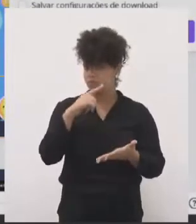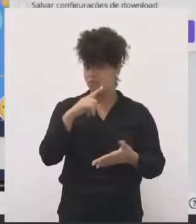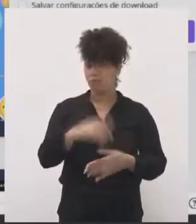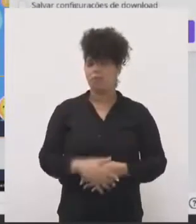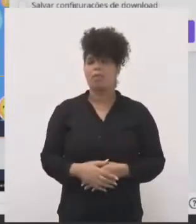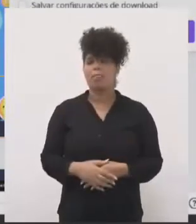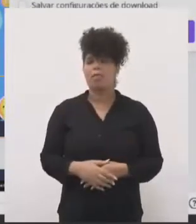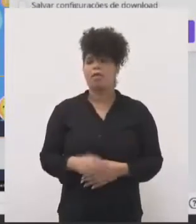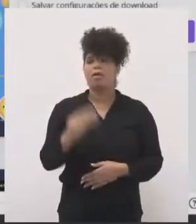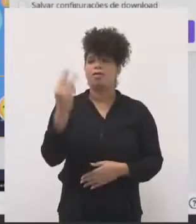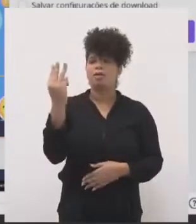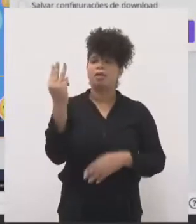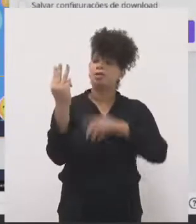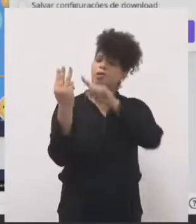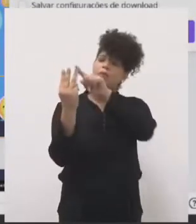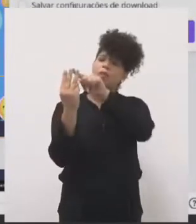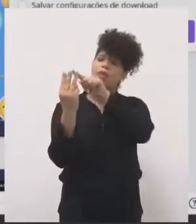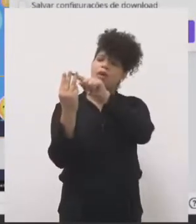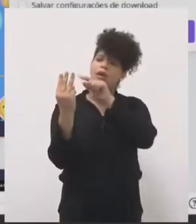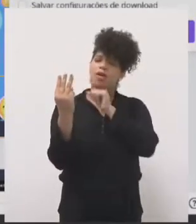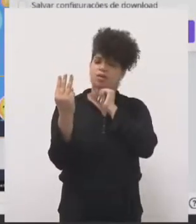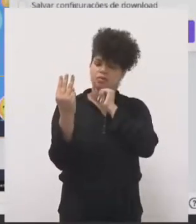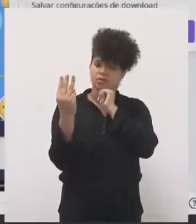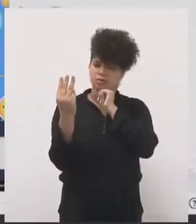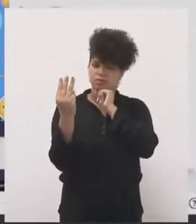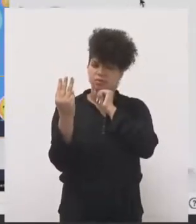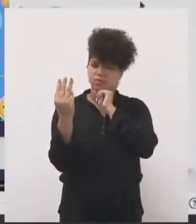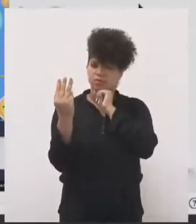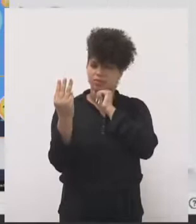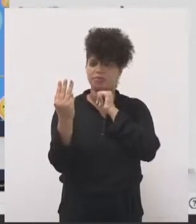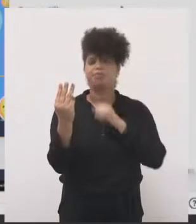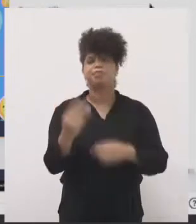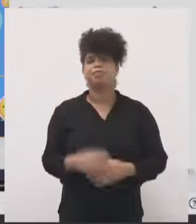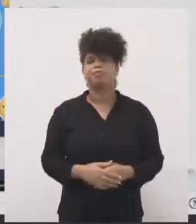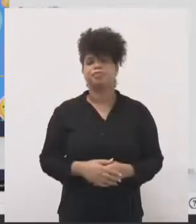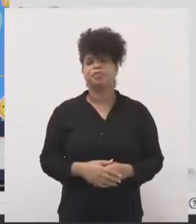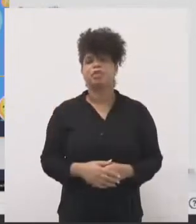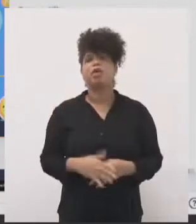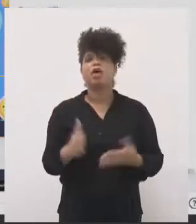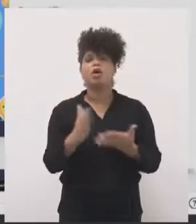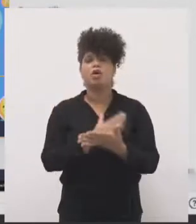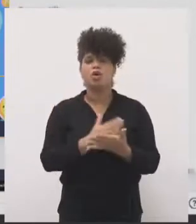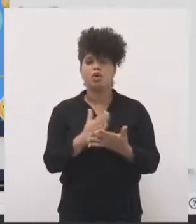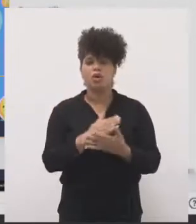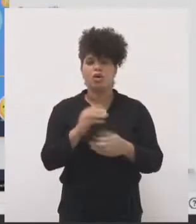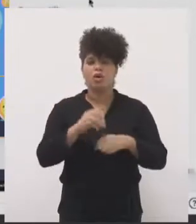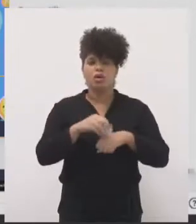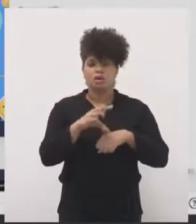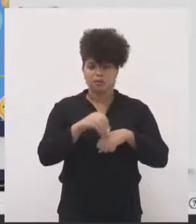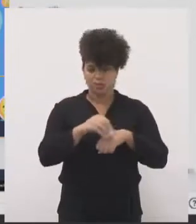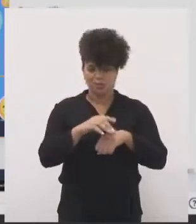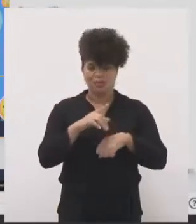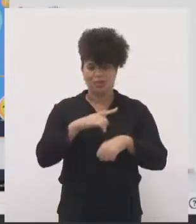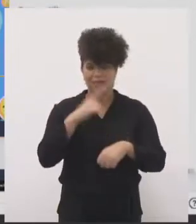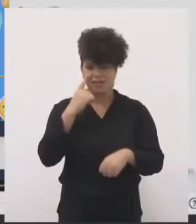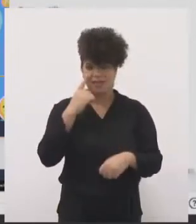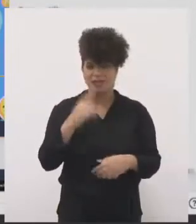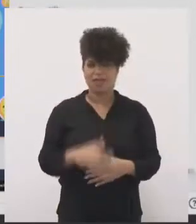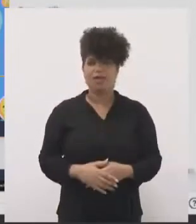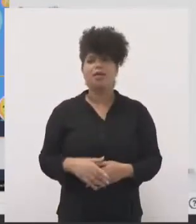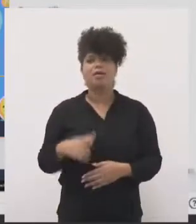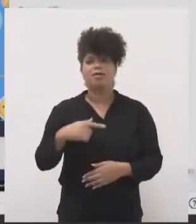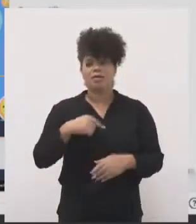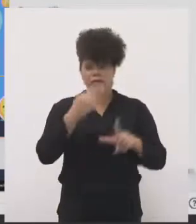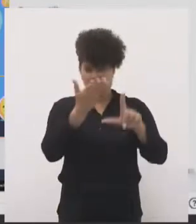3 bolinhas do canto superior direito, tem também algumas opções de compartilhamento. Olha aqui o Google